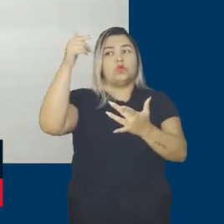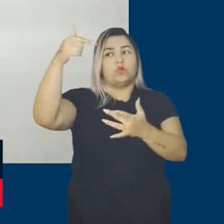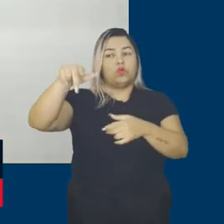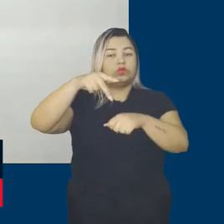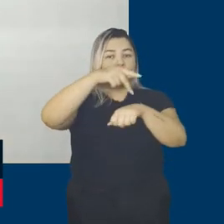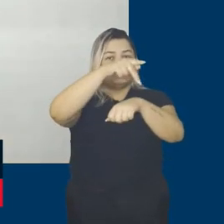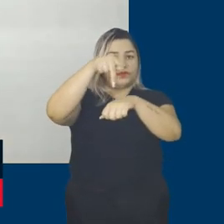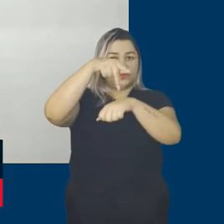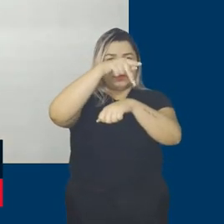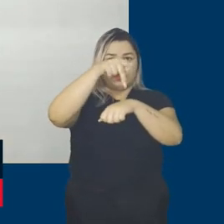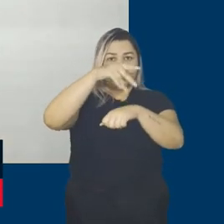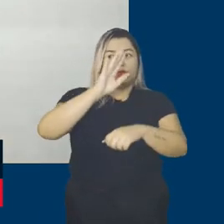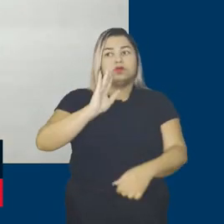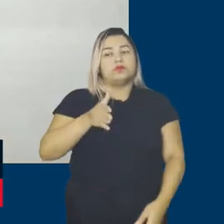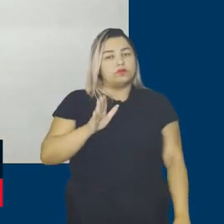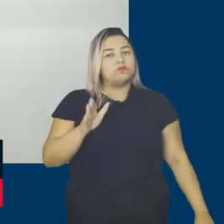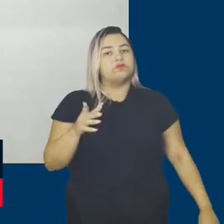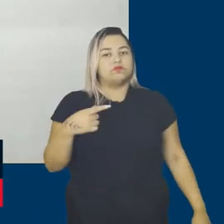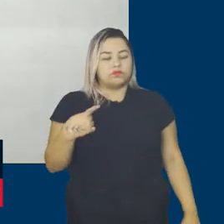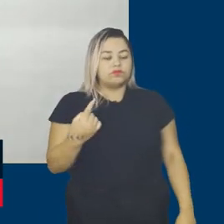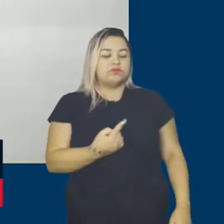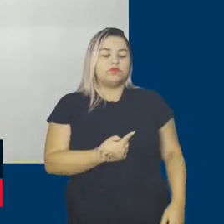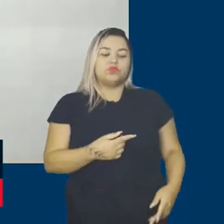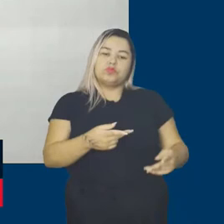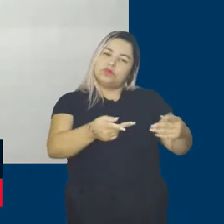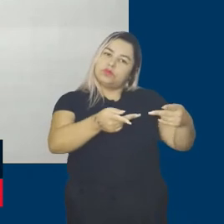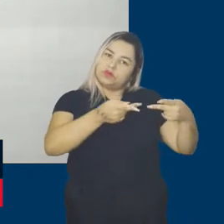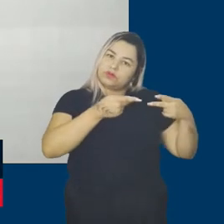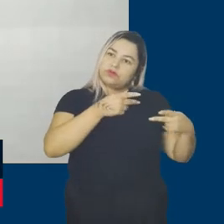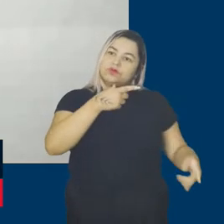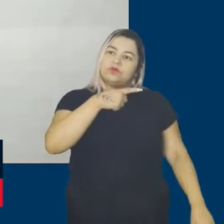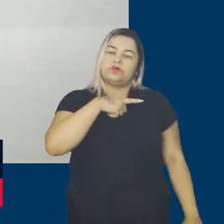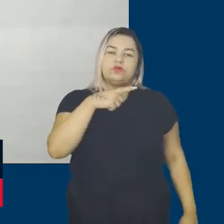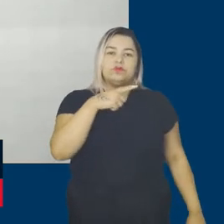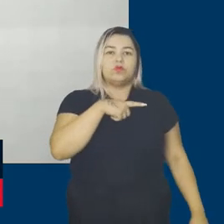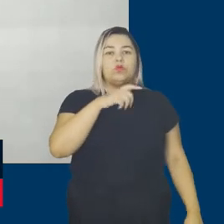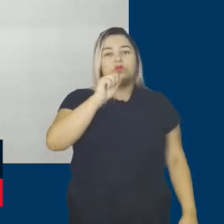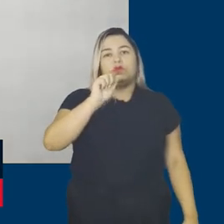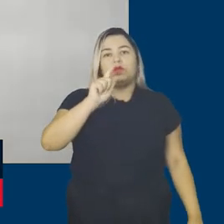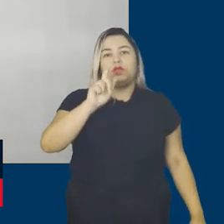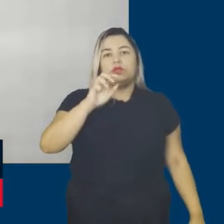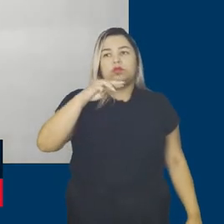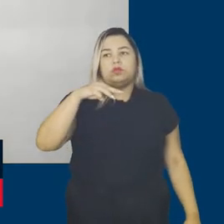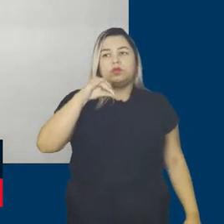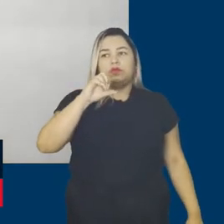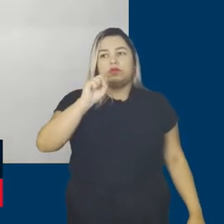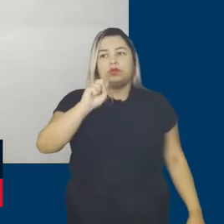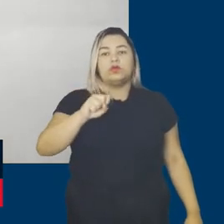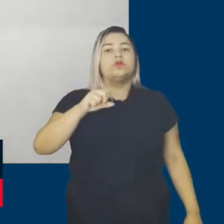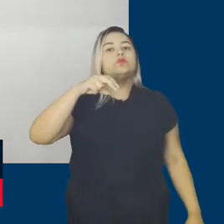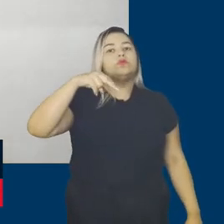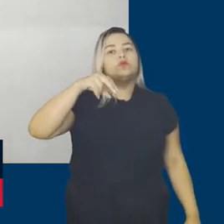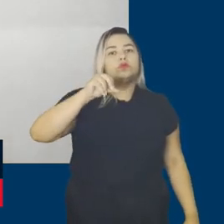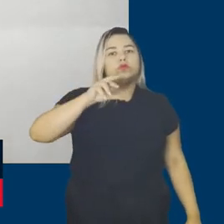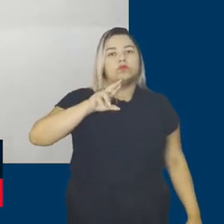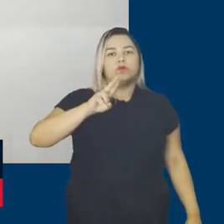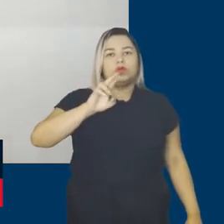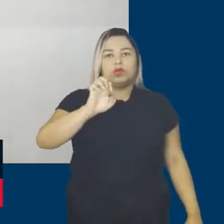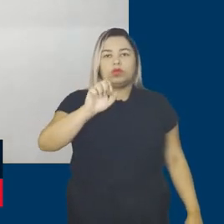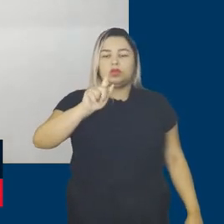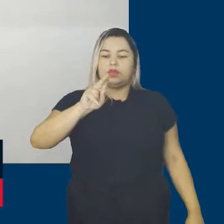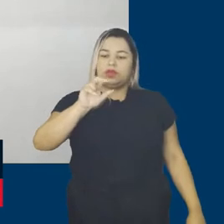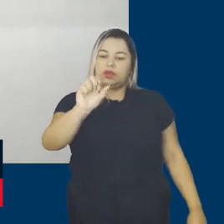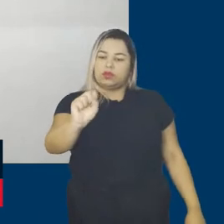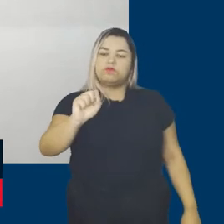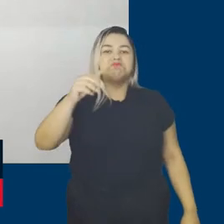países. Então, já estamos recebendo visita, já tivemos com os alemães, já tivemos com os noruegueses, que são grandes contribuidores